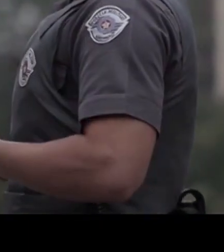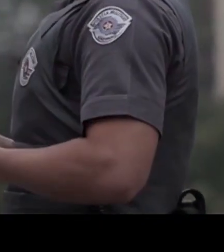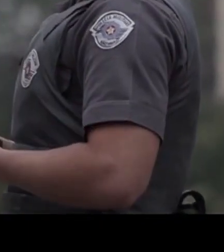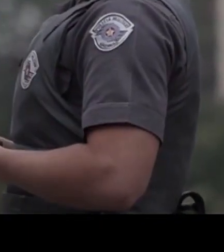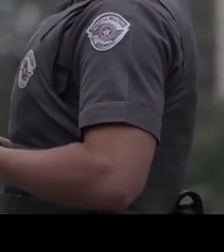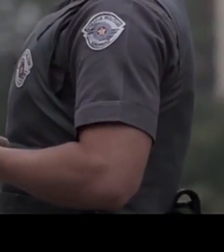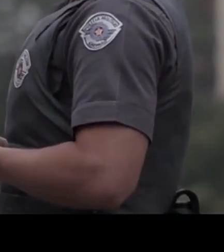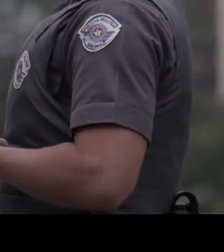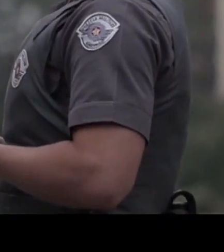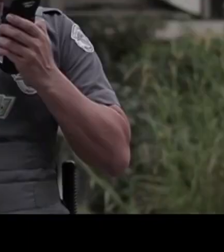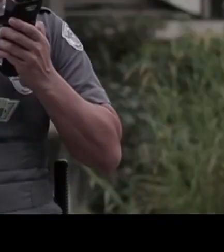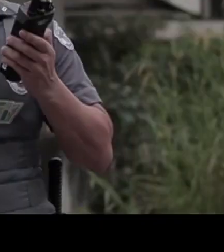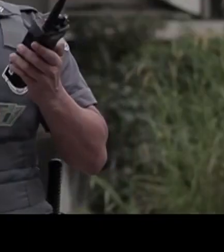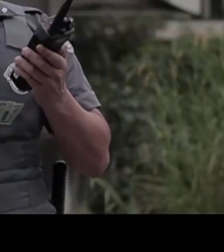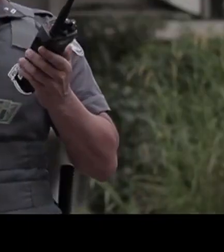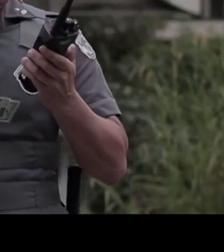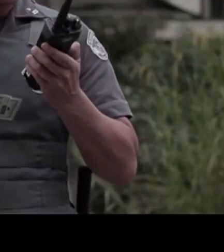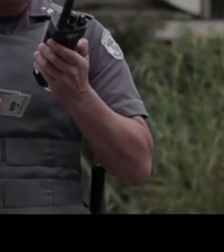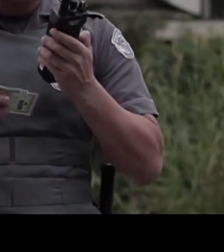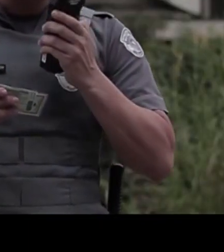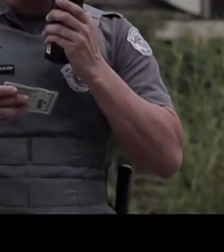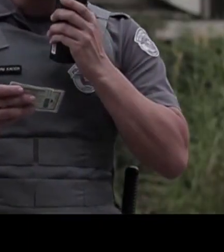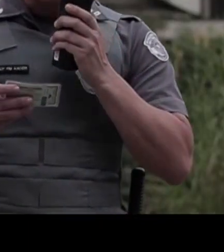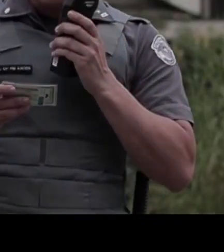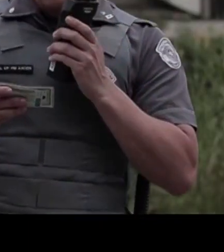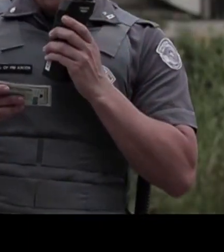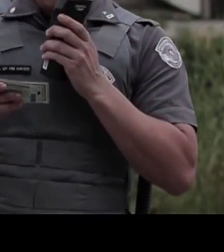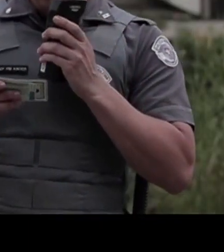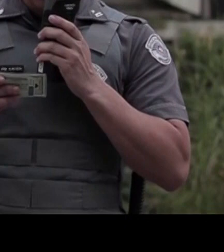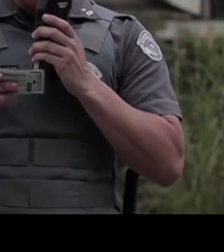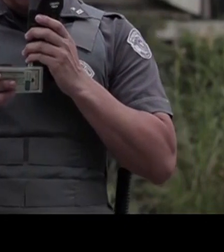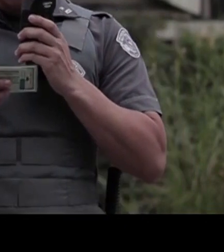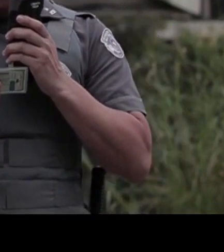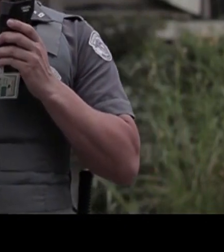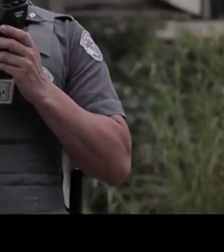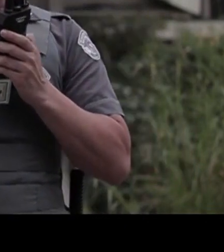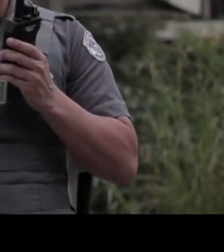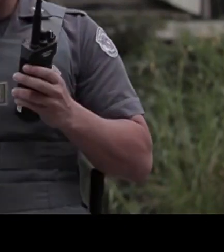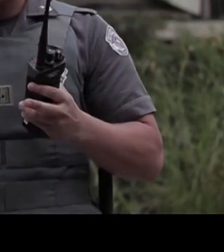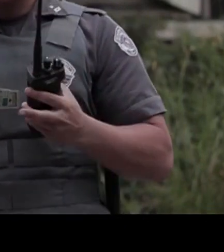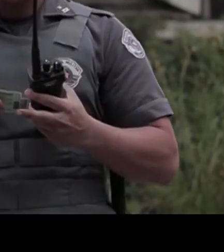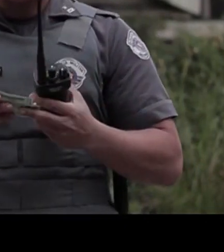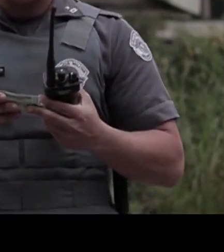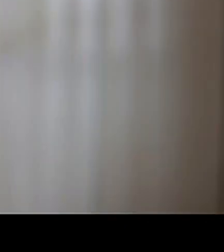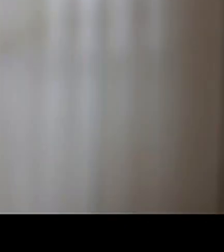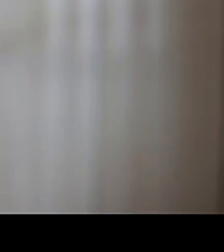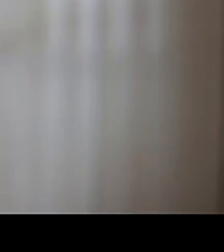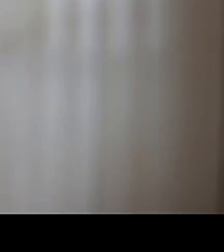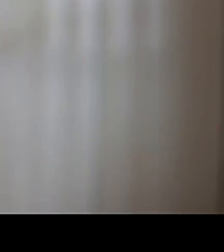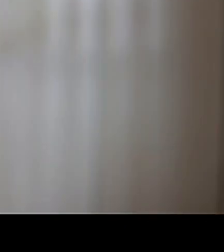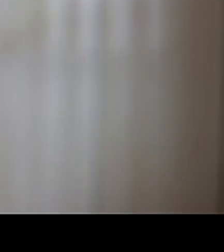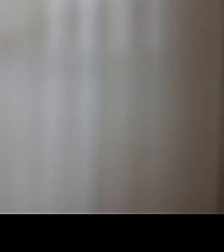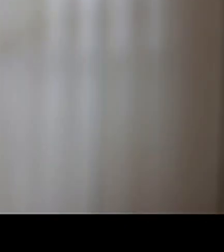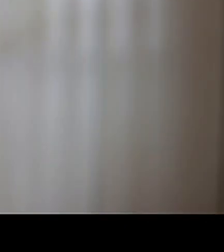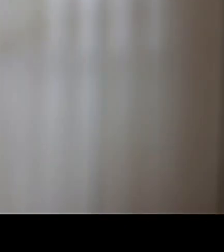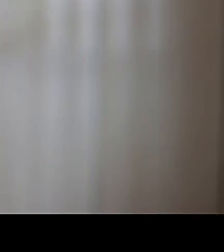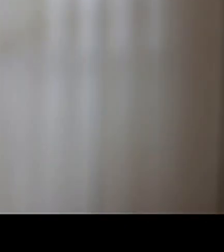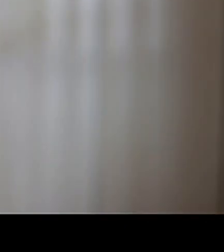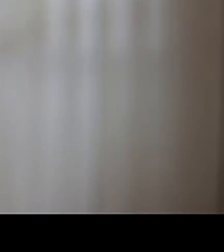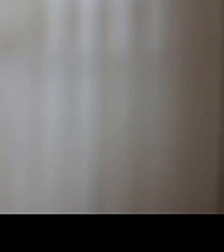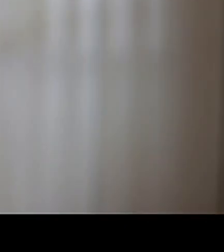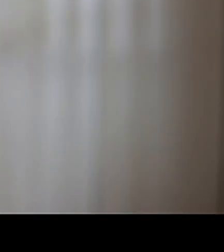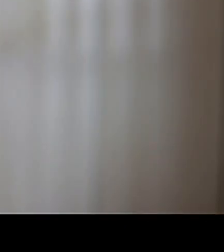naquele momento, porque ele representa o Estado. Então, nesse momento, nós temos um ruído na comunicação. E é importante que o cidadão